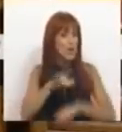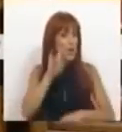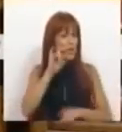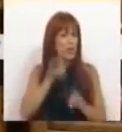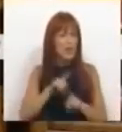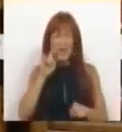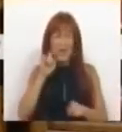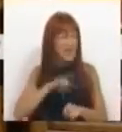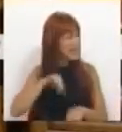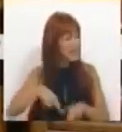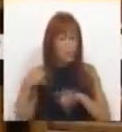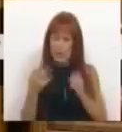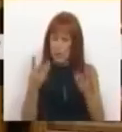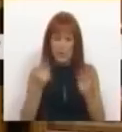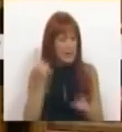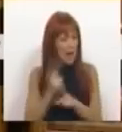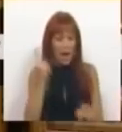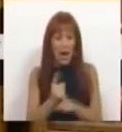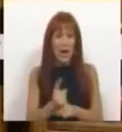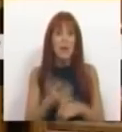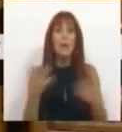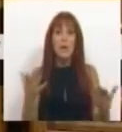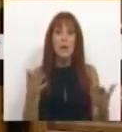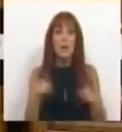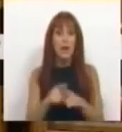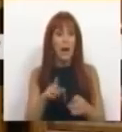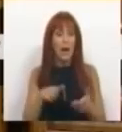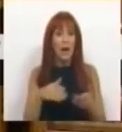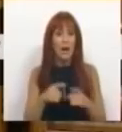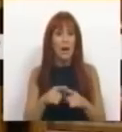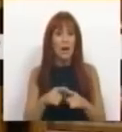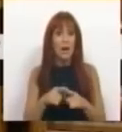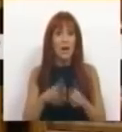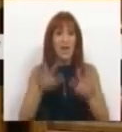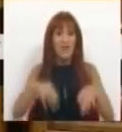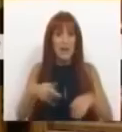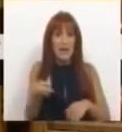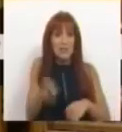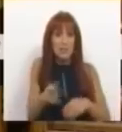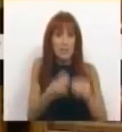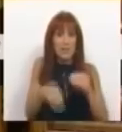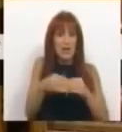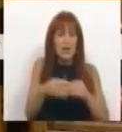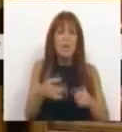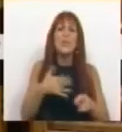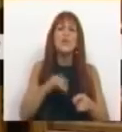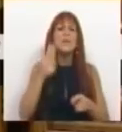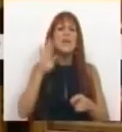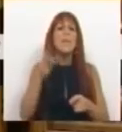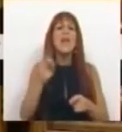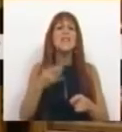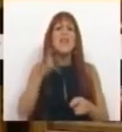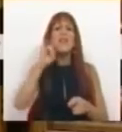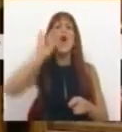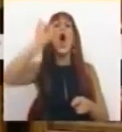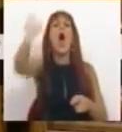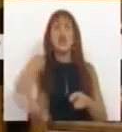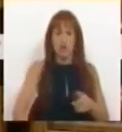defender e defenderá neste debate orçamental o fim da sobretaxa. Agora, eu gostaria de saber o que é que o PSD